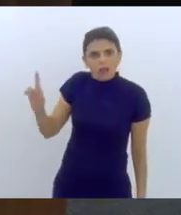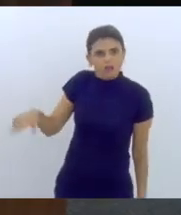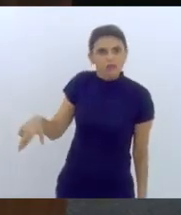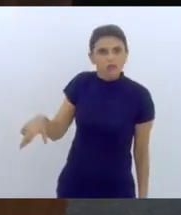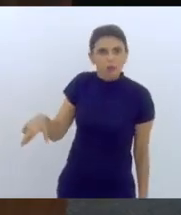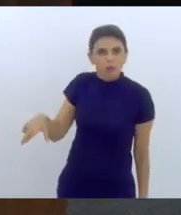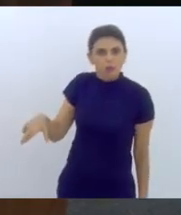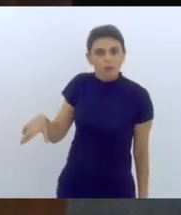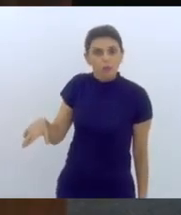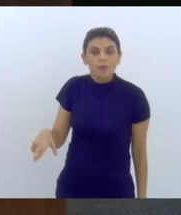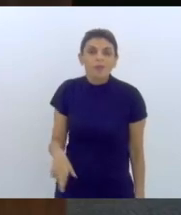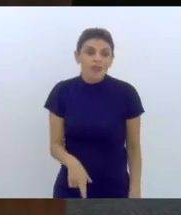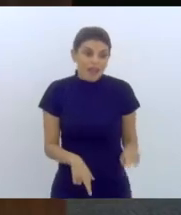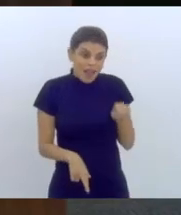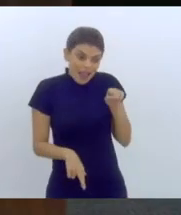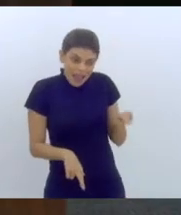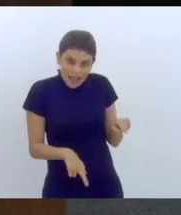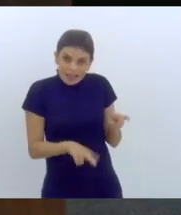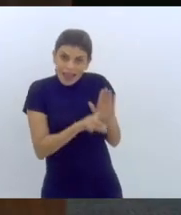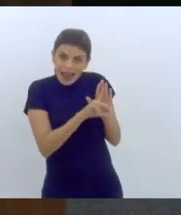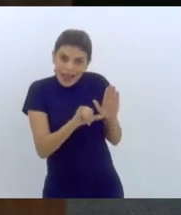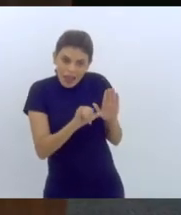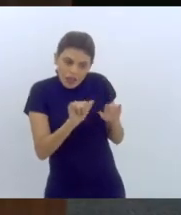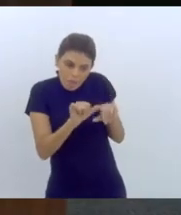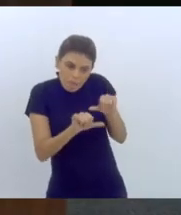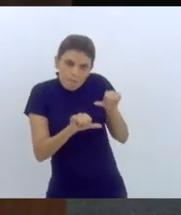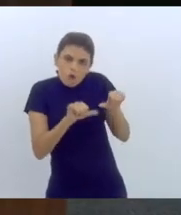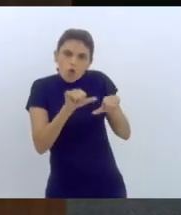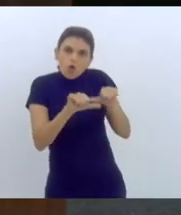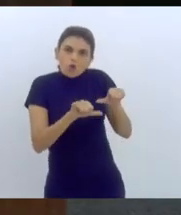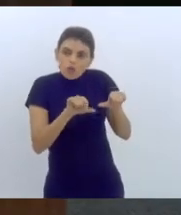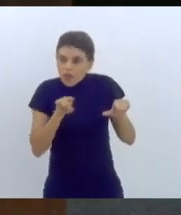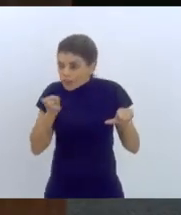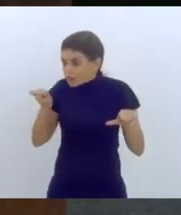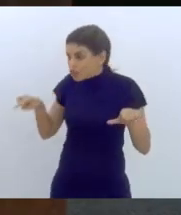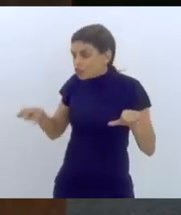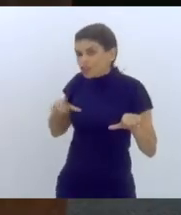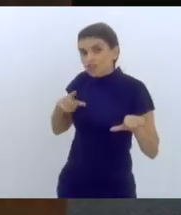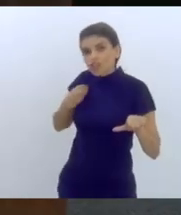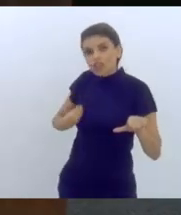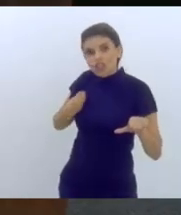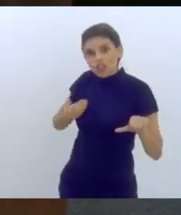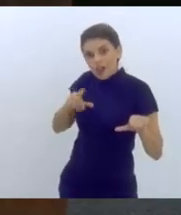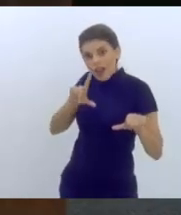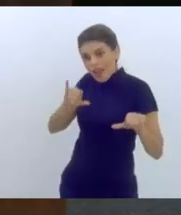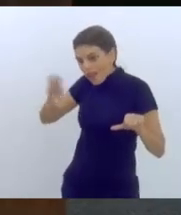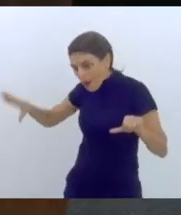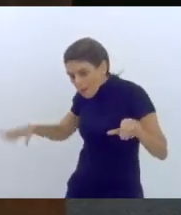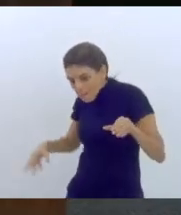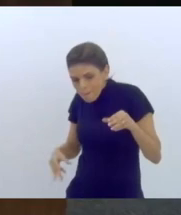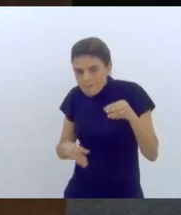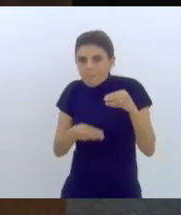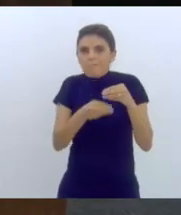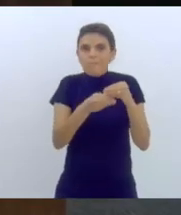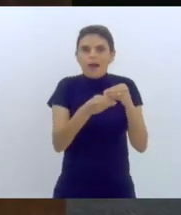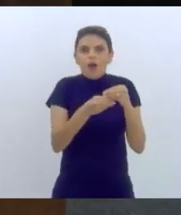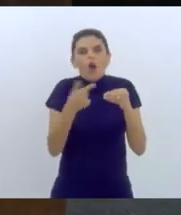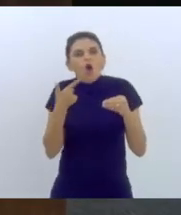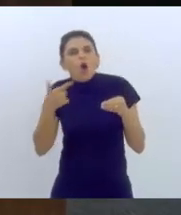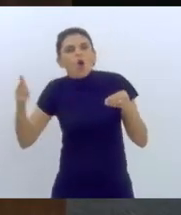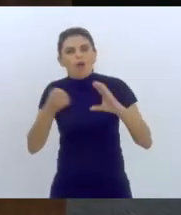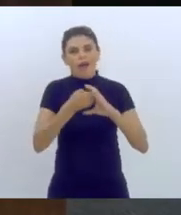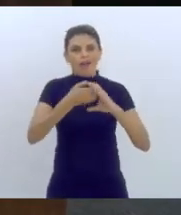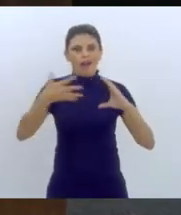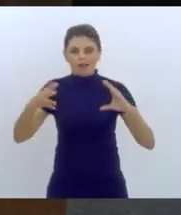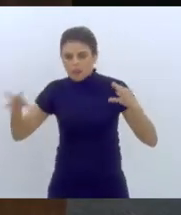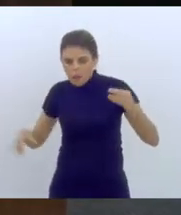Essa aqui deveria modificar a lei existente, acrescentando outras